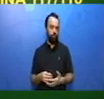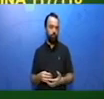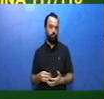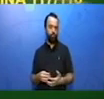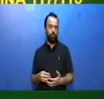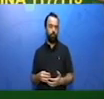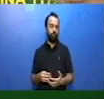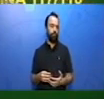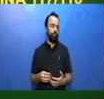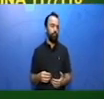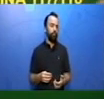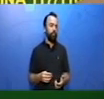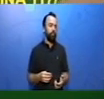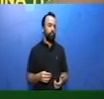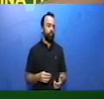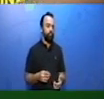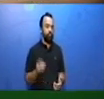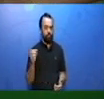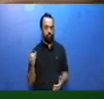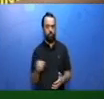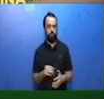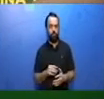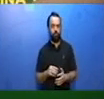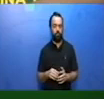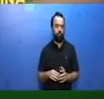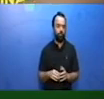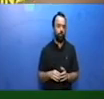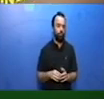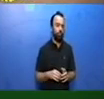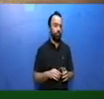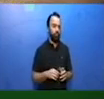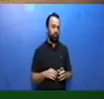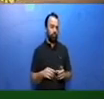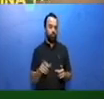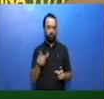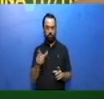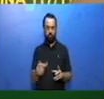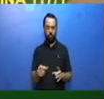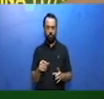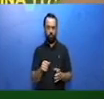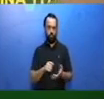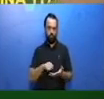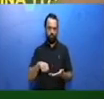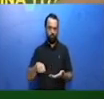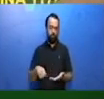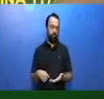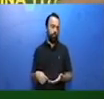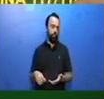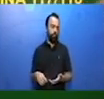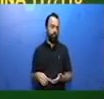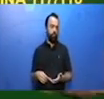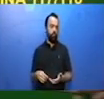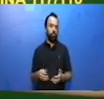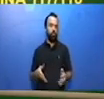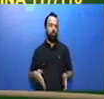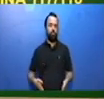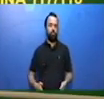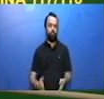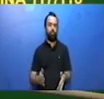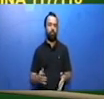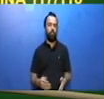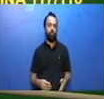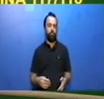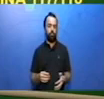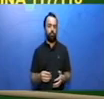página 118. Quem é a autora do texto? O texto tirado do livro dela, né? Ela nasceu em Botucatu,